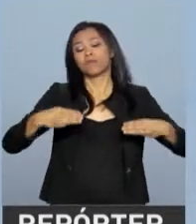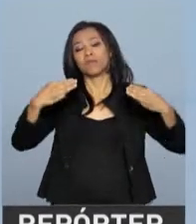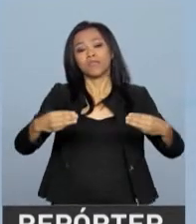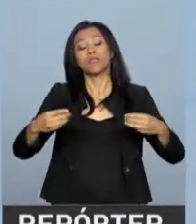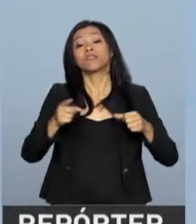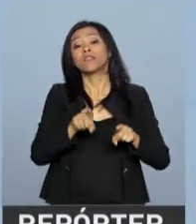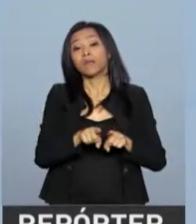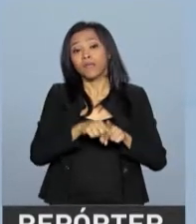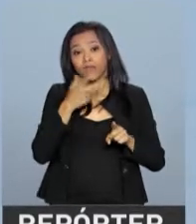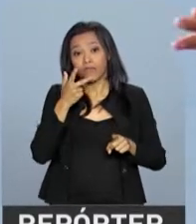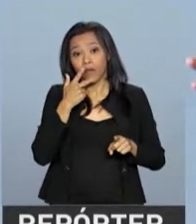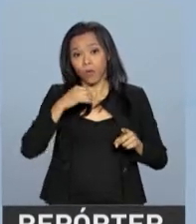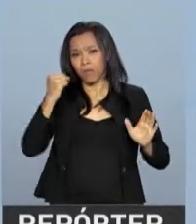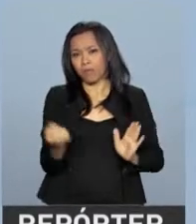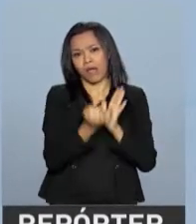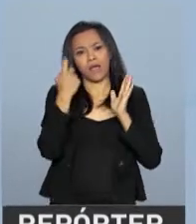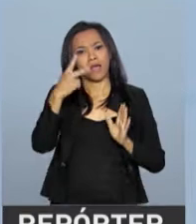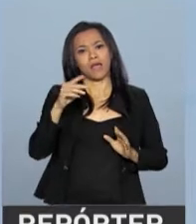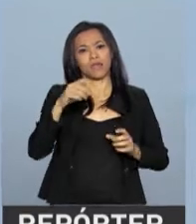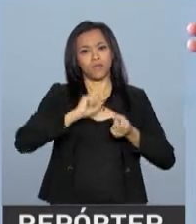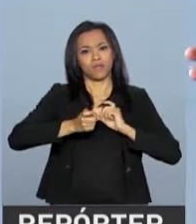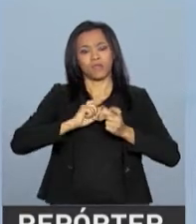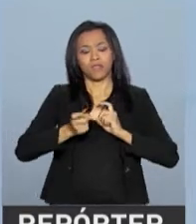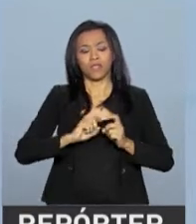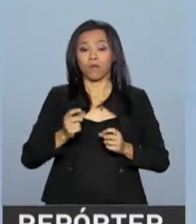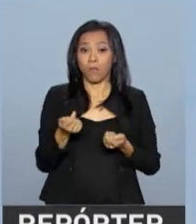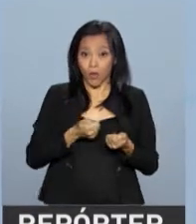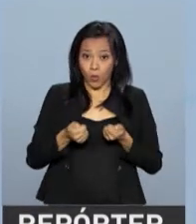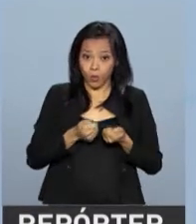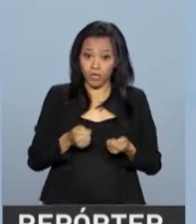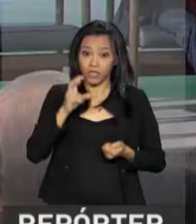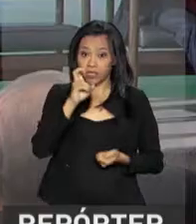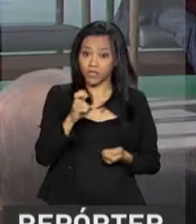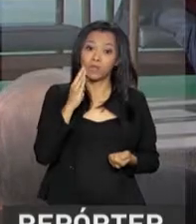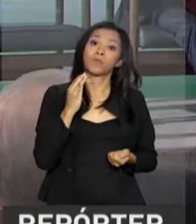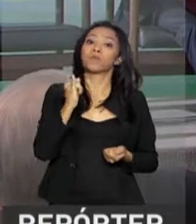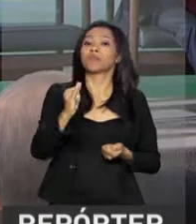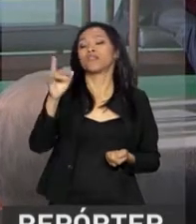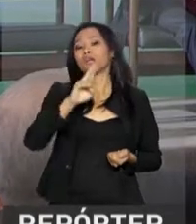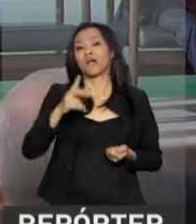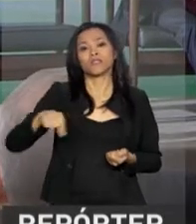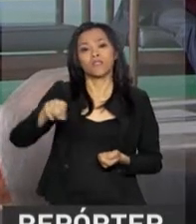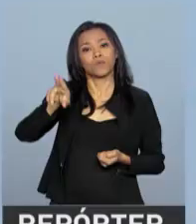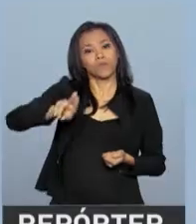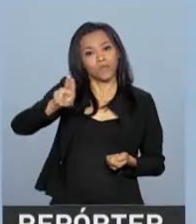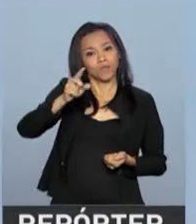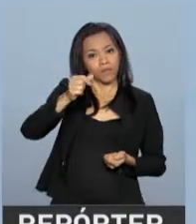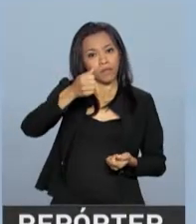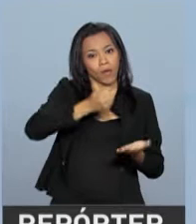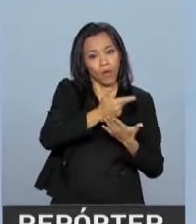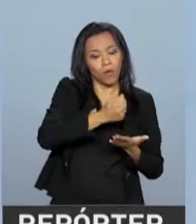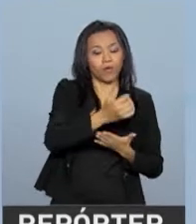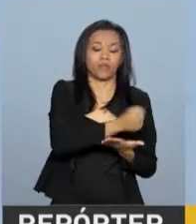destacou como marca da gestão a economia de 5 bilhões de reais obtida na compra de medicamentos não posso